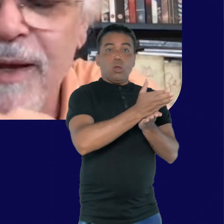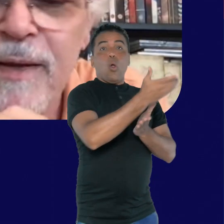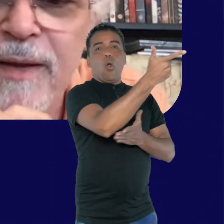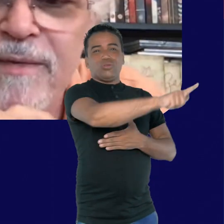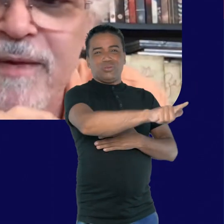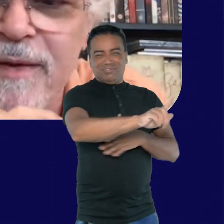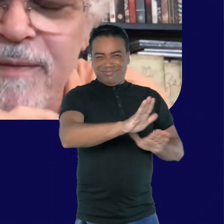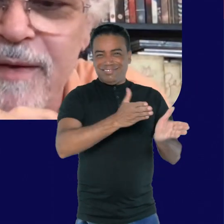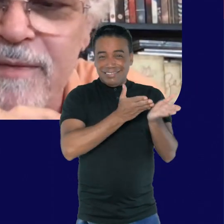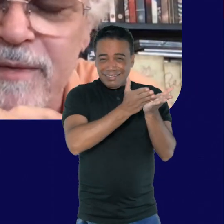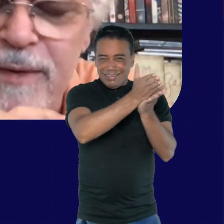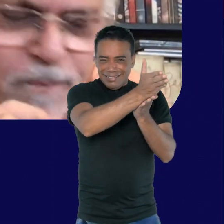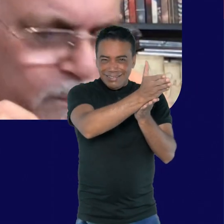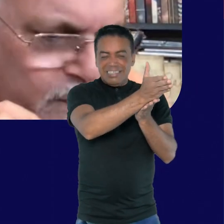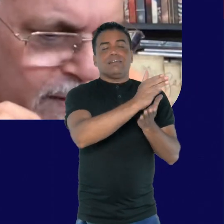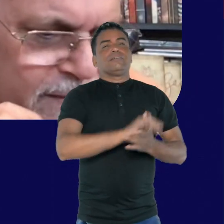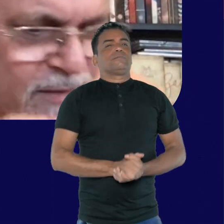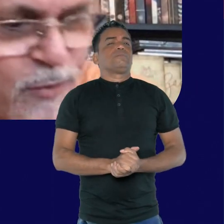isso lá